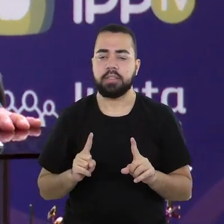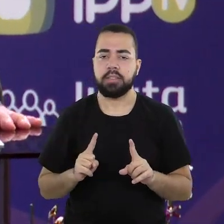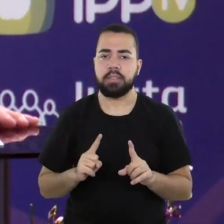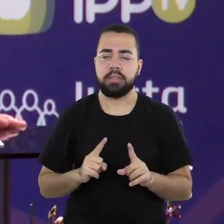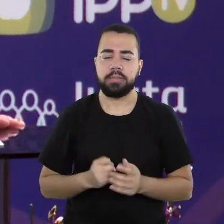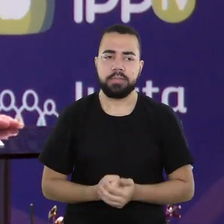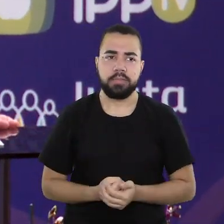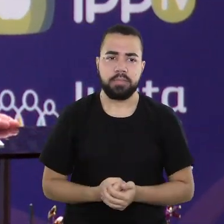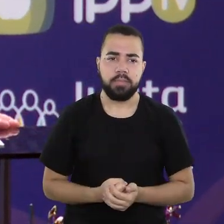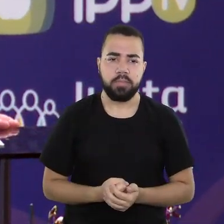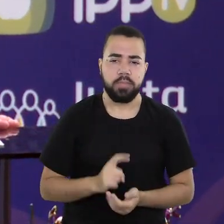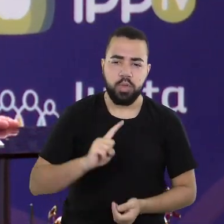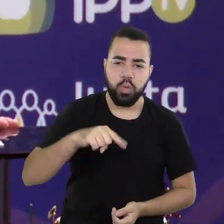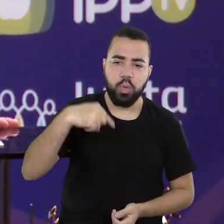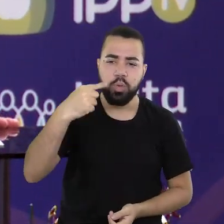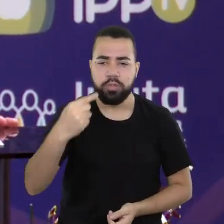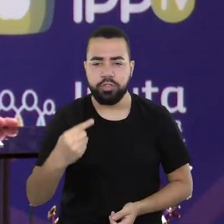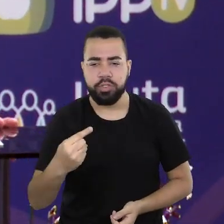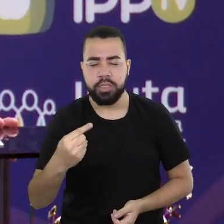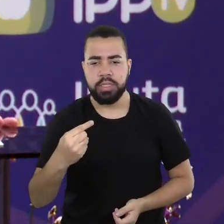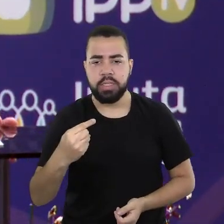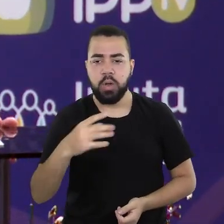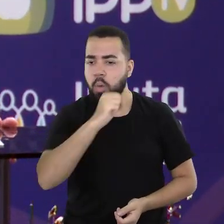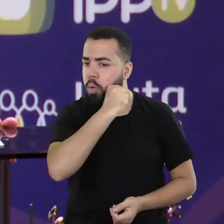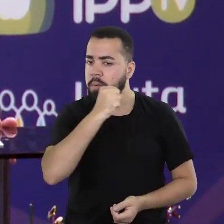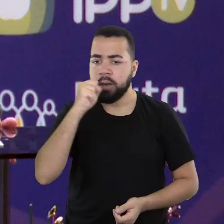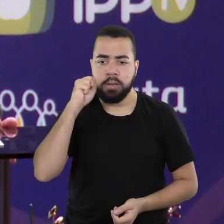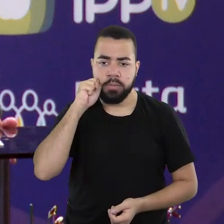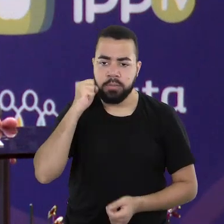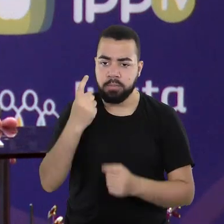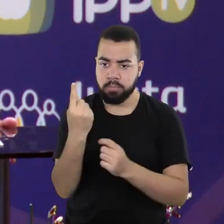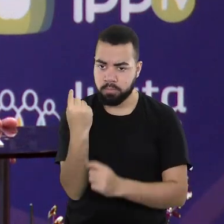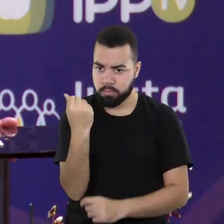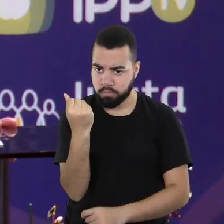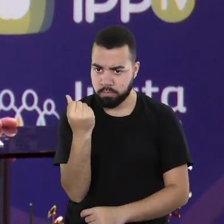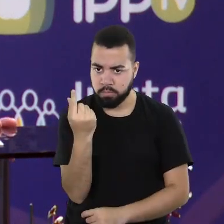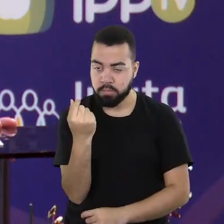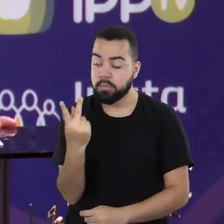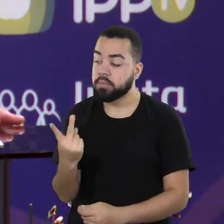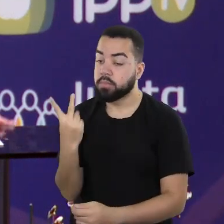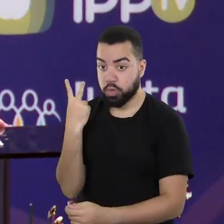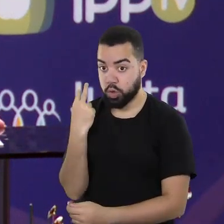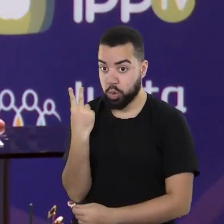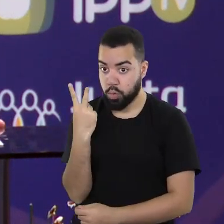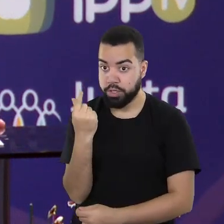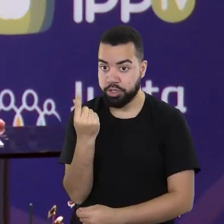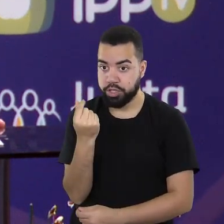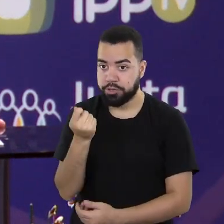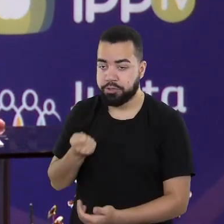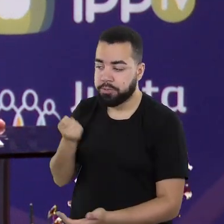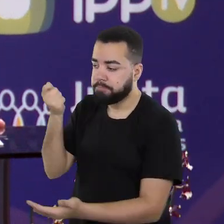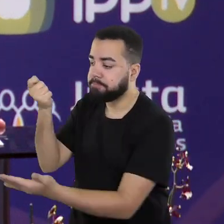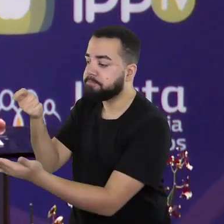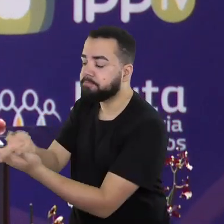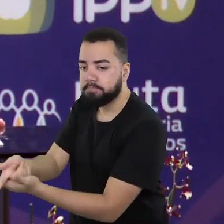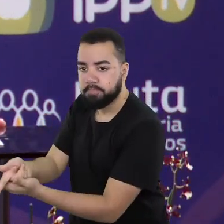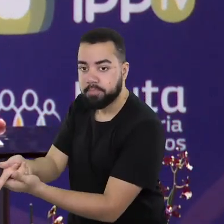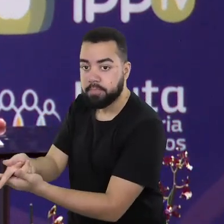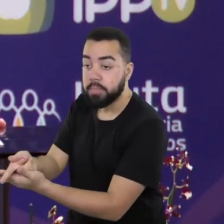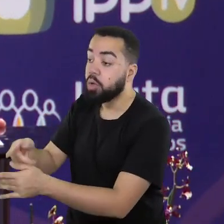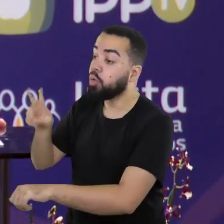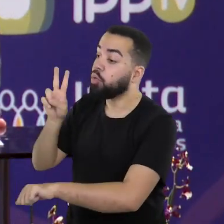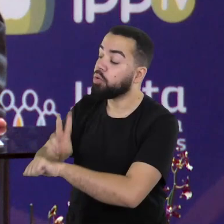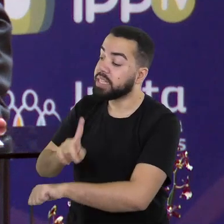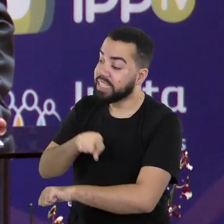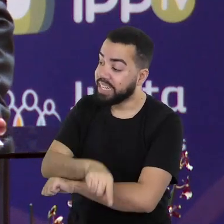foi no dia seguinte, tirou 2 denários e entregou ao hospedeiro, dizendo: cuida deste homem, e se alguma